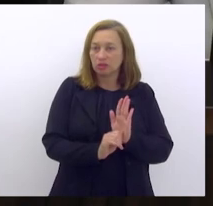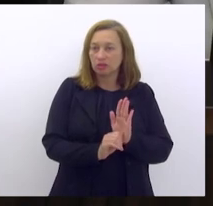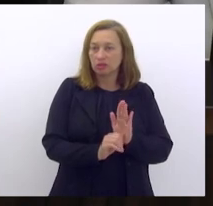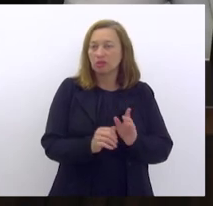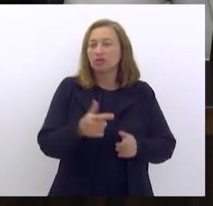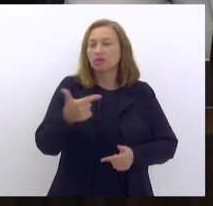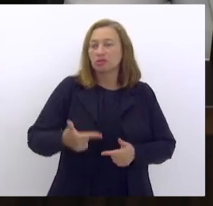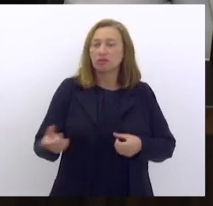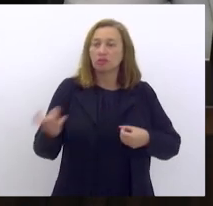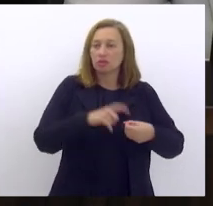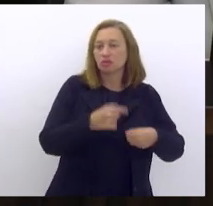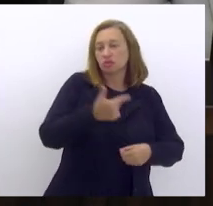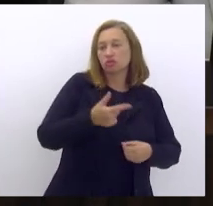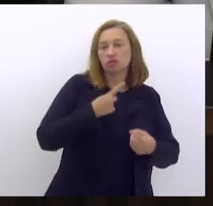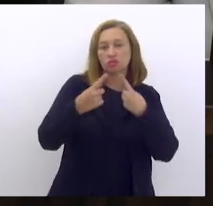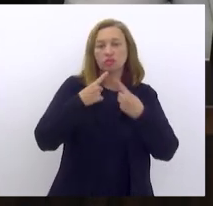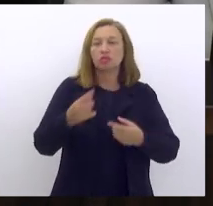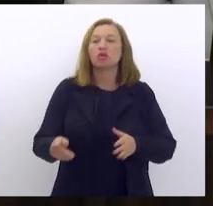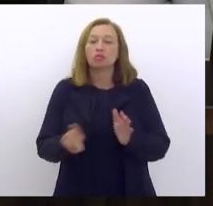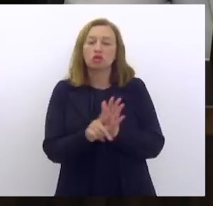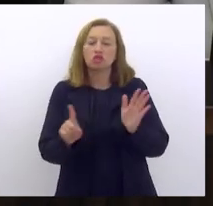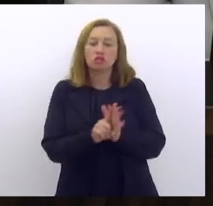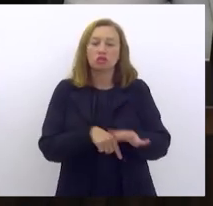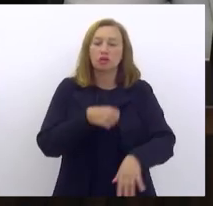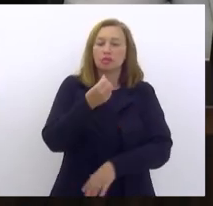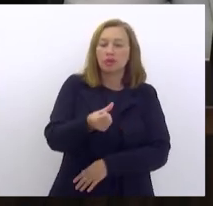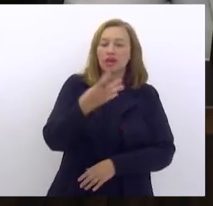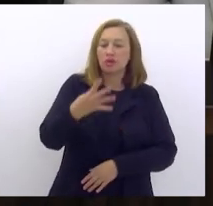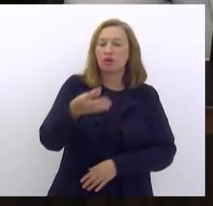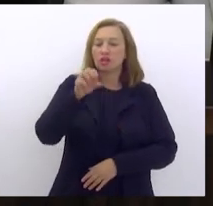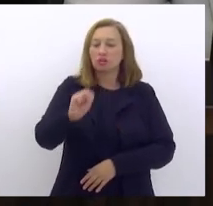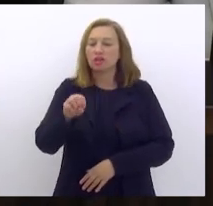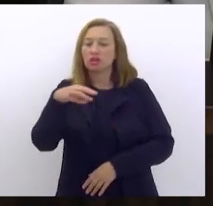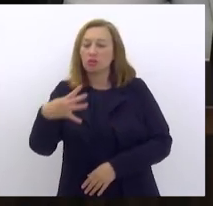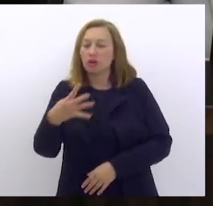para a segunda discussão. Projeto de lei